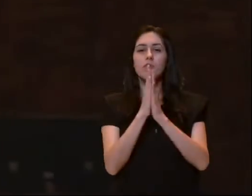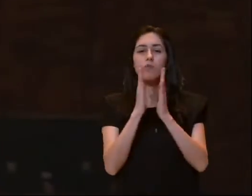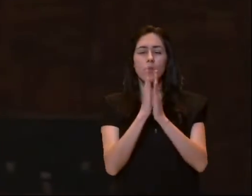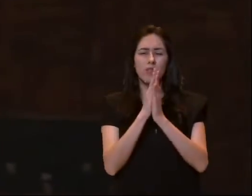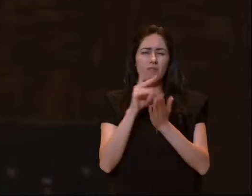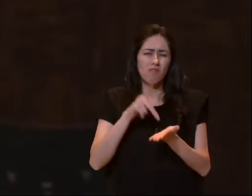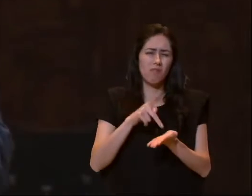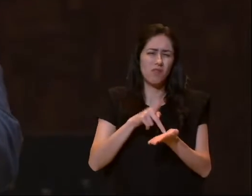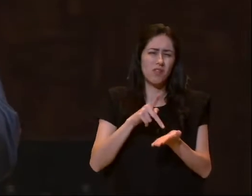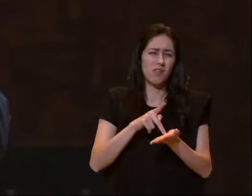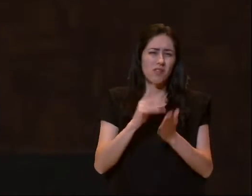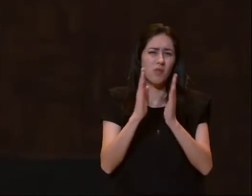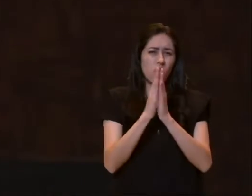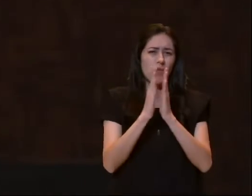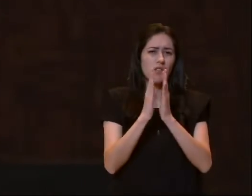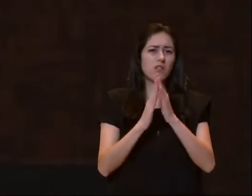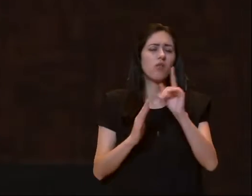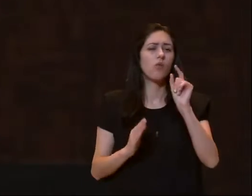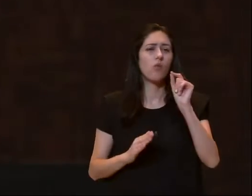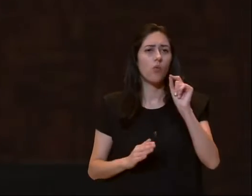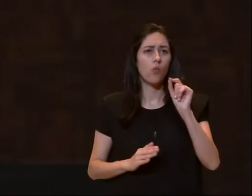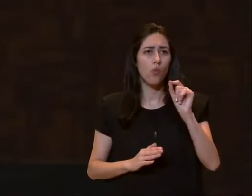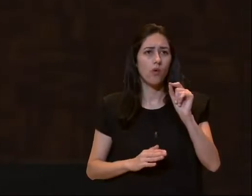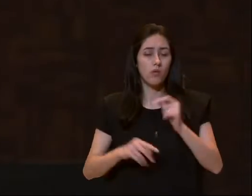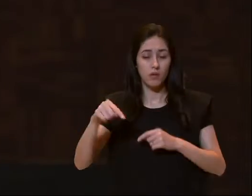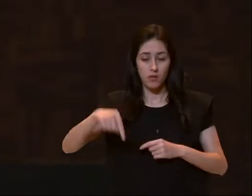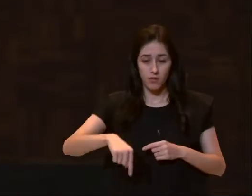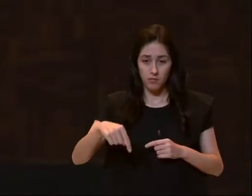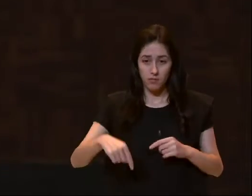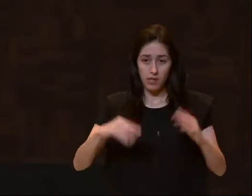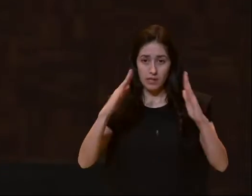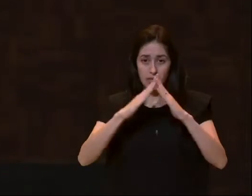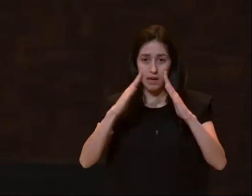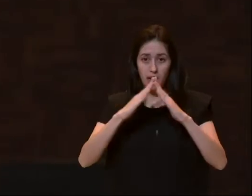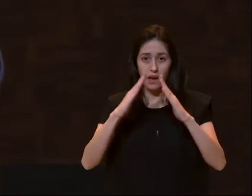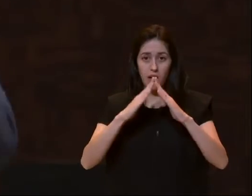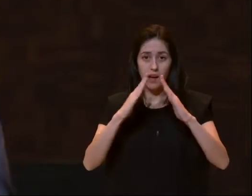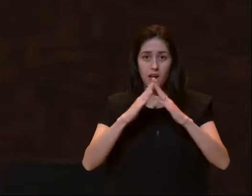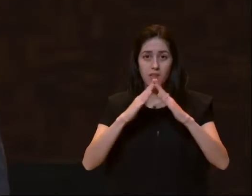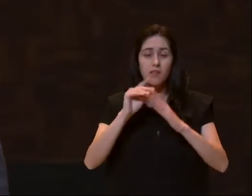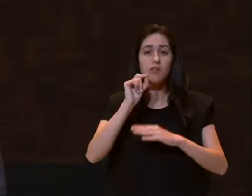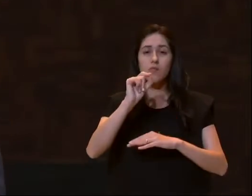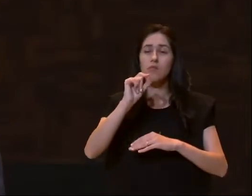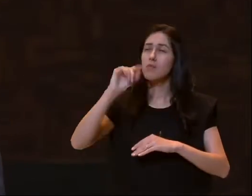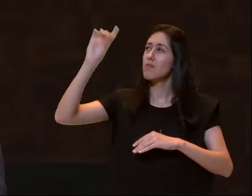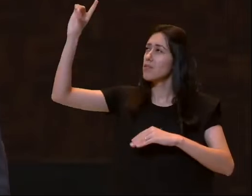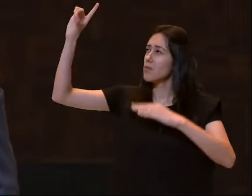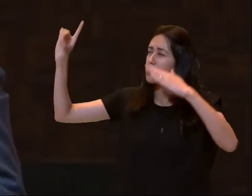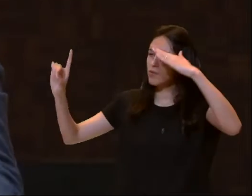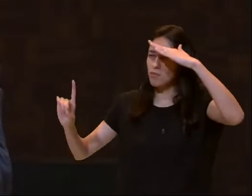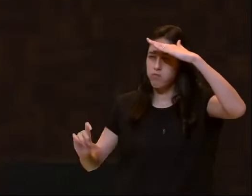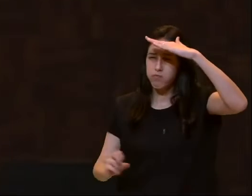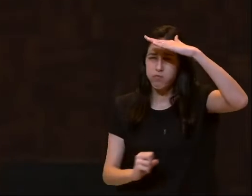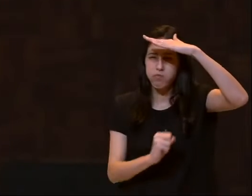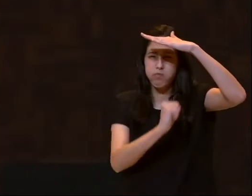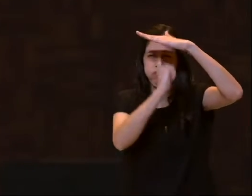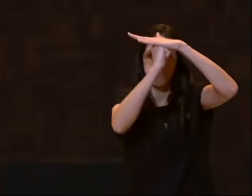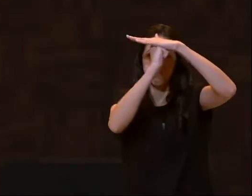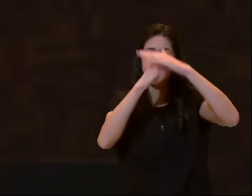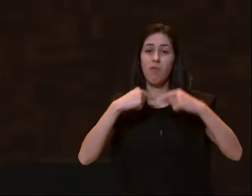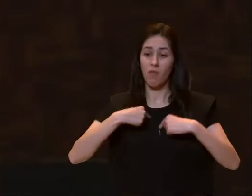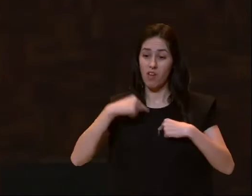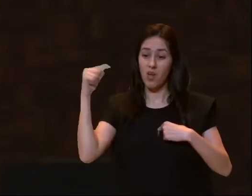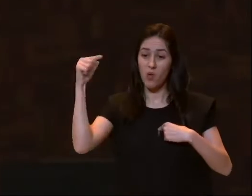verdade hoje é que nesta casa haja um transbordar de Deus. Eu vim para